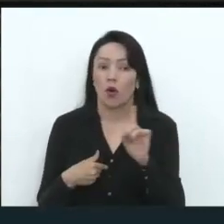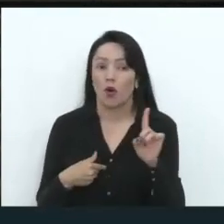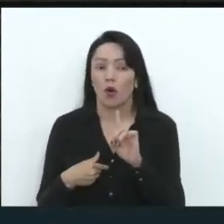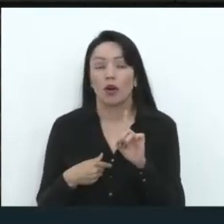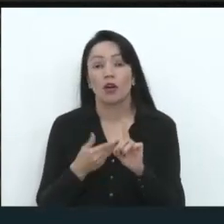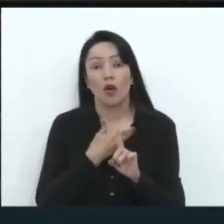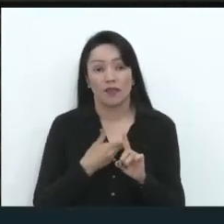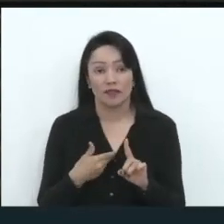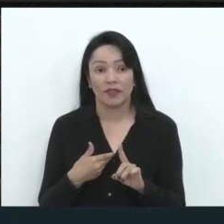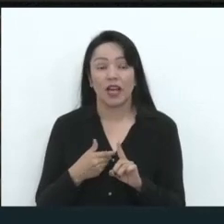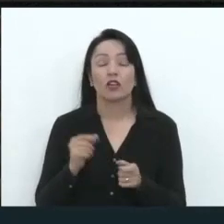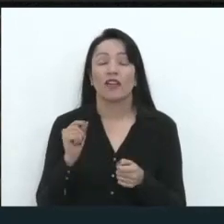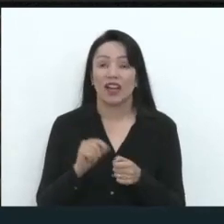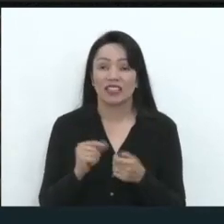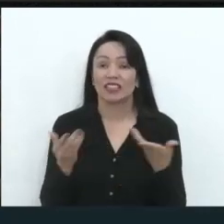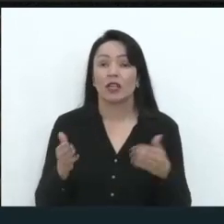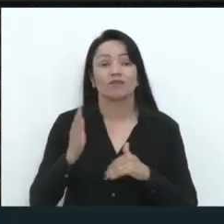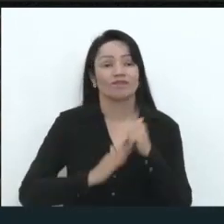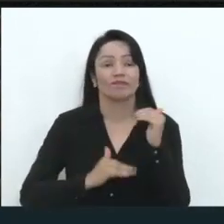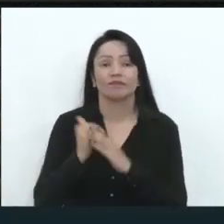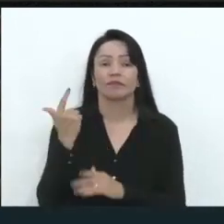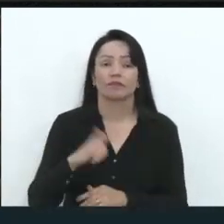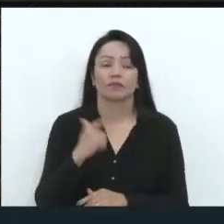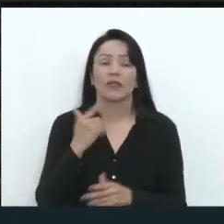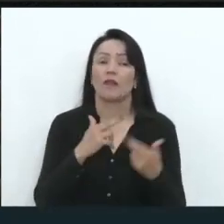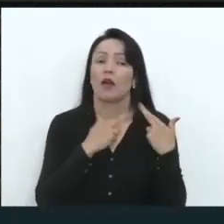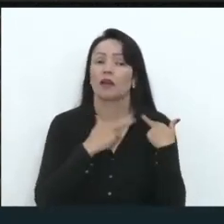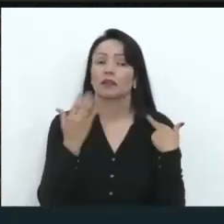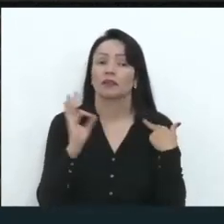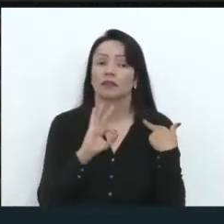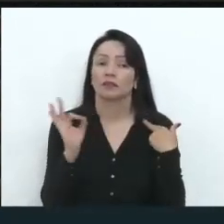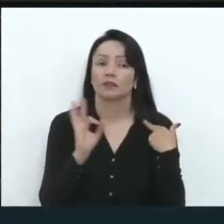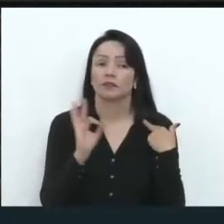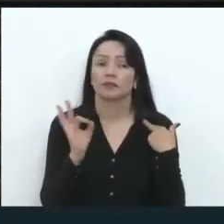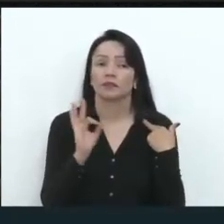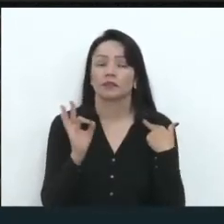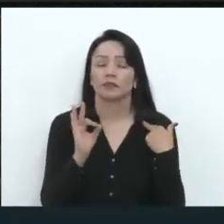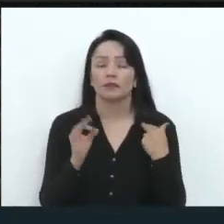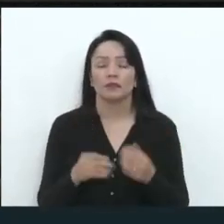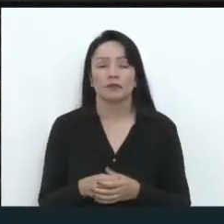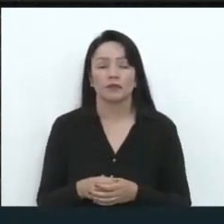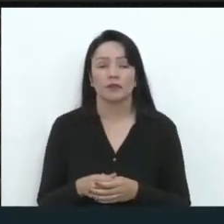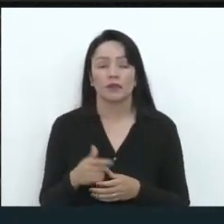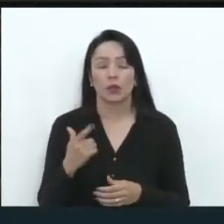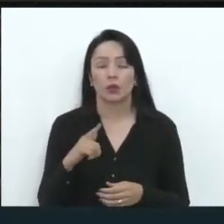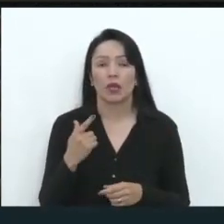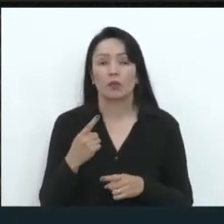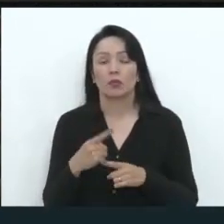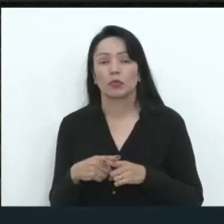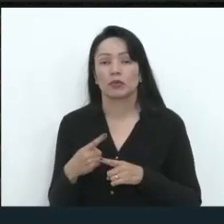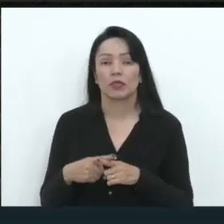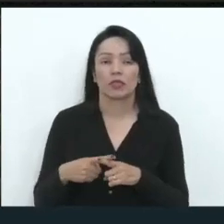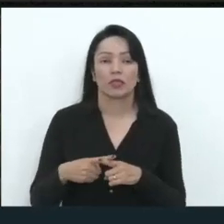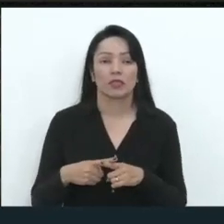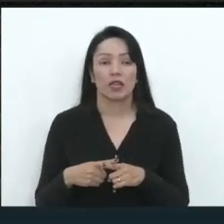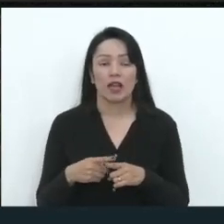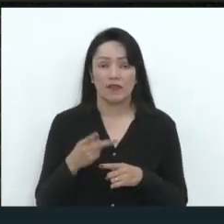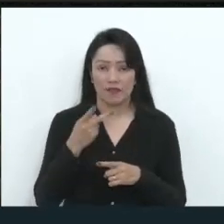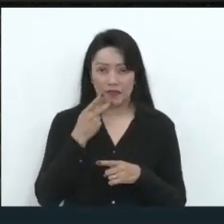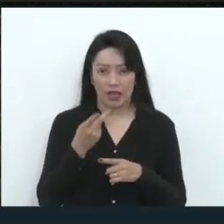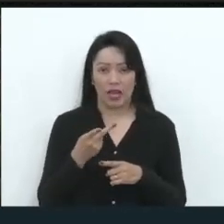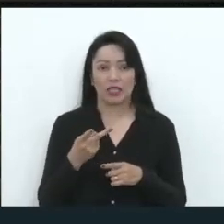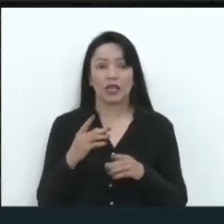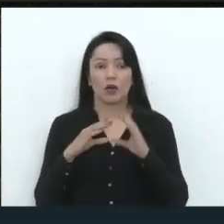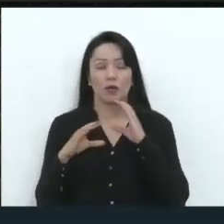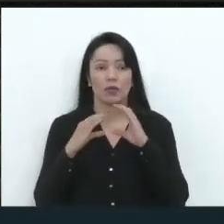isso, ele é incompetente, ele é irresponsável. E não haveria nem por que estar falando da questão da